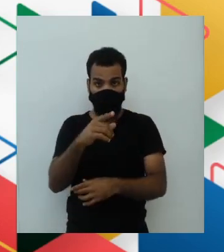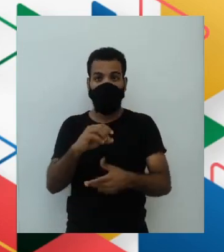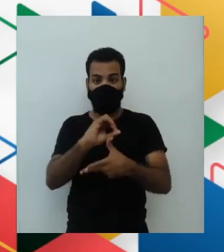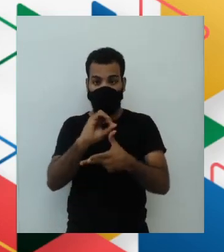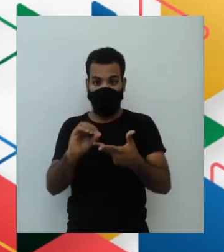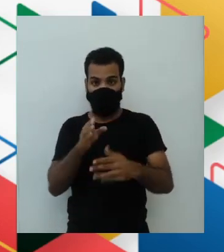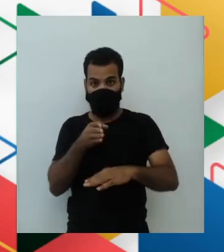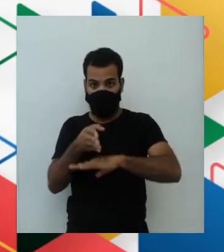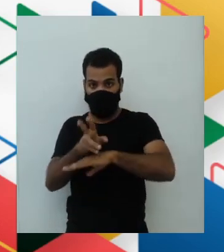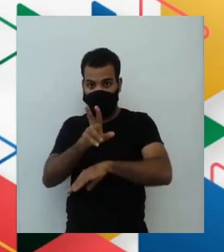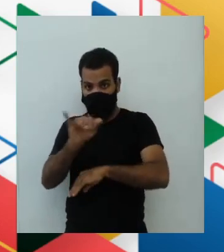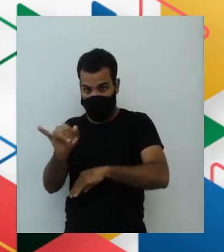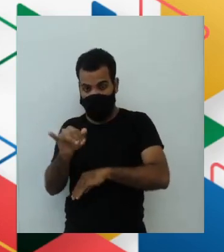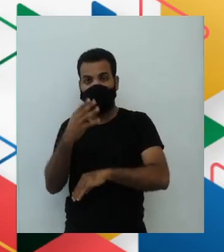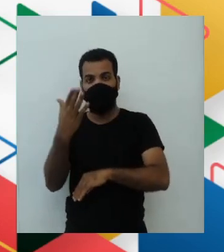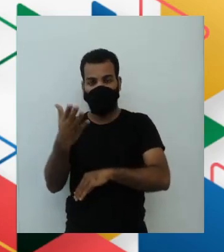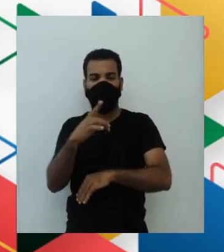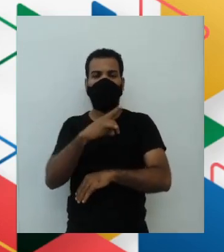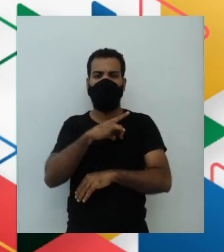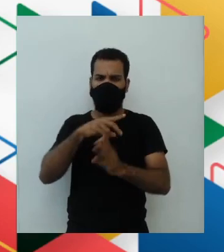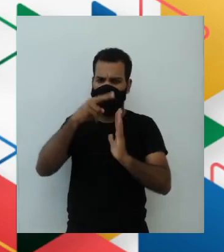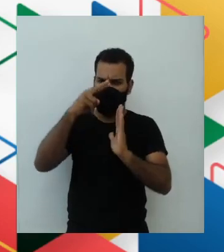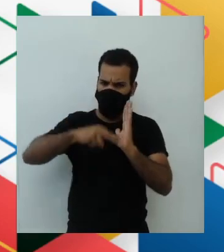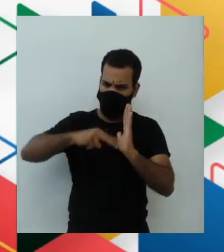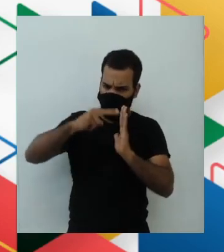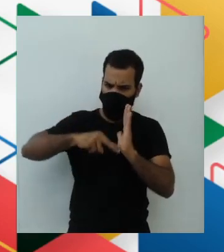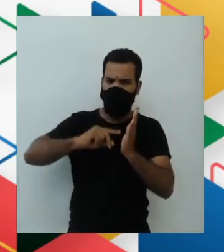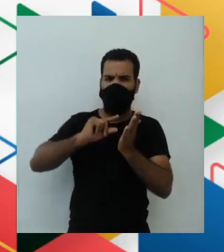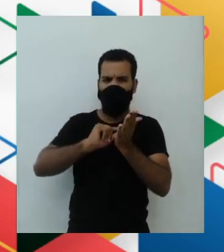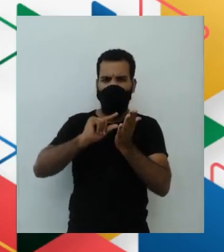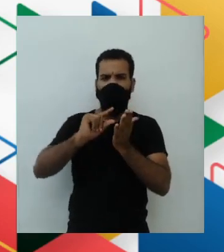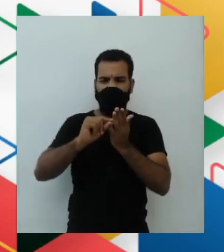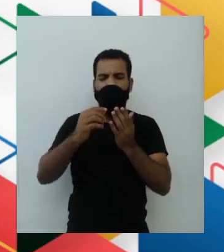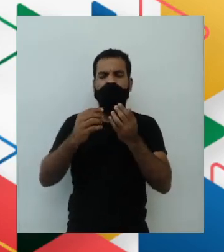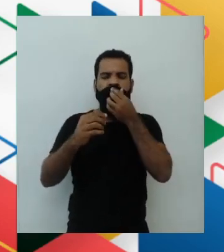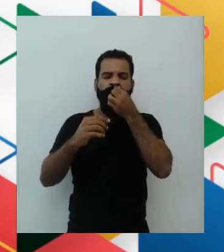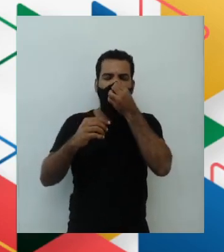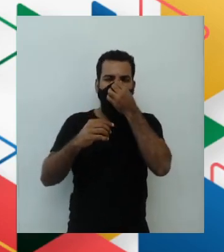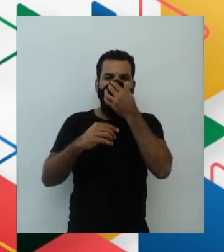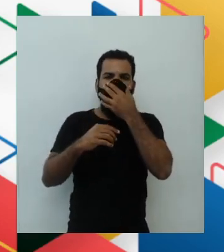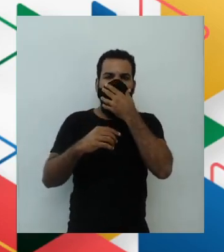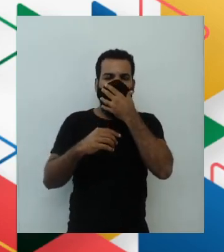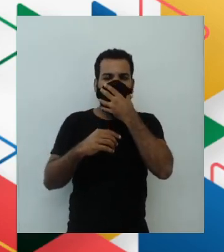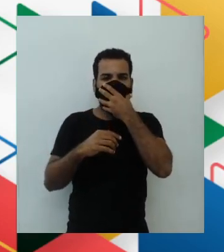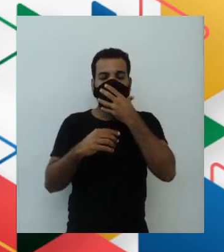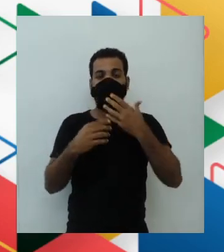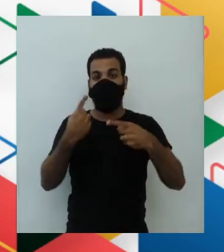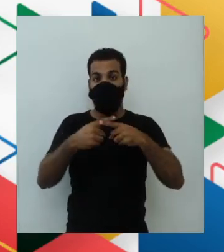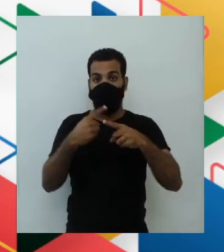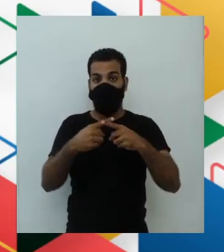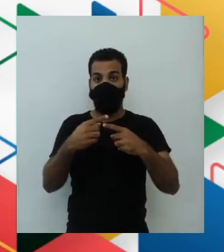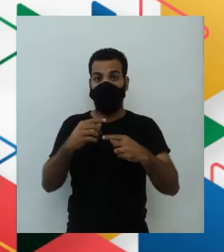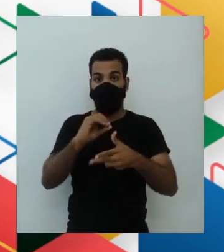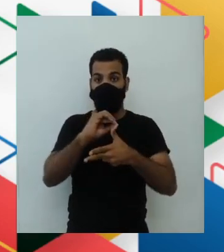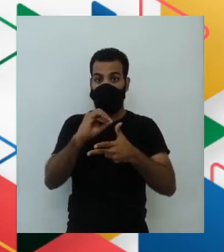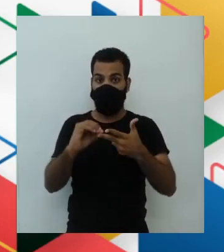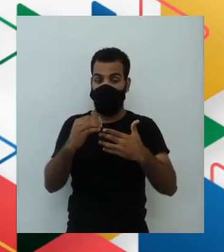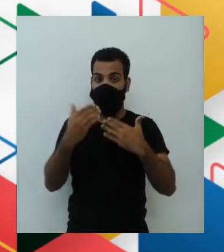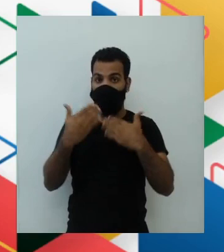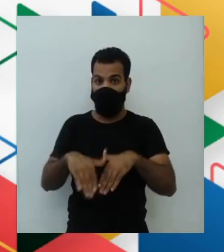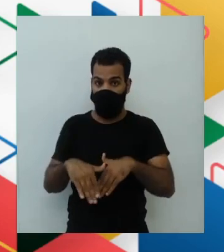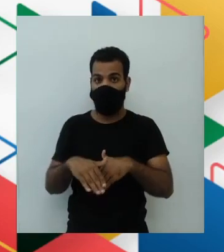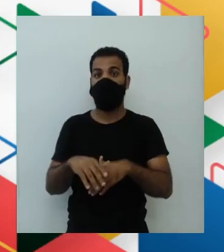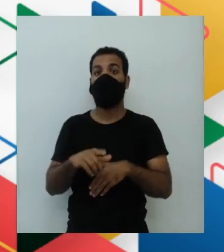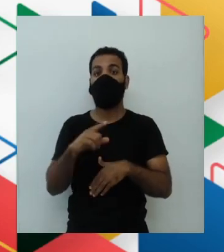Enem, comece a ler artigos nessa área também, porque a prova do Enem, ela